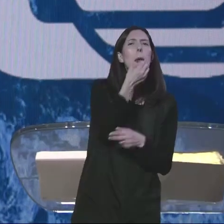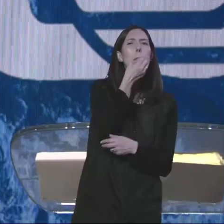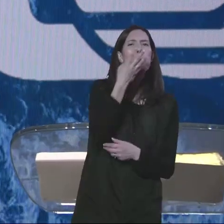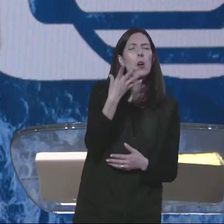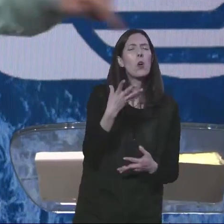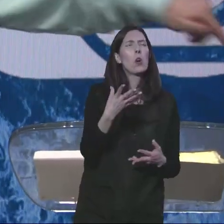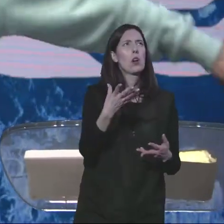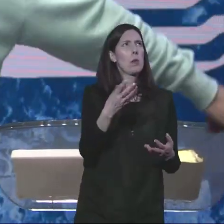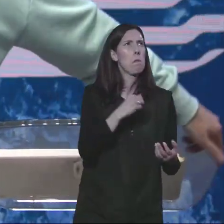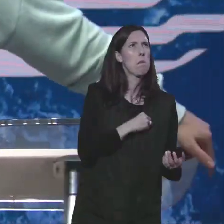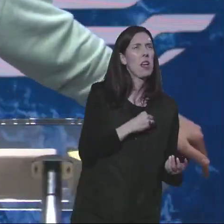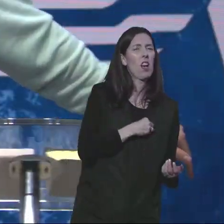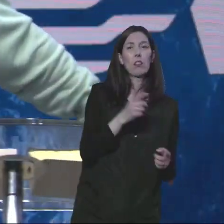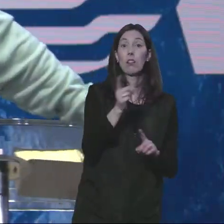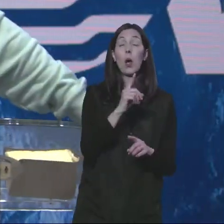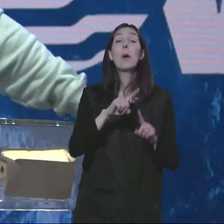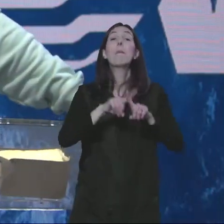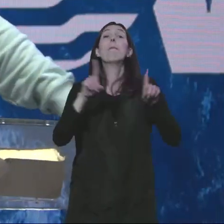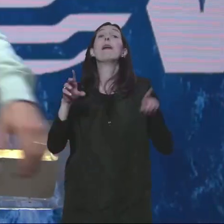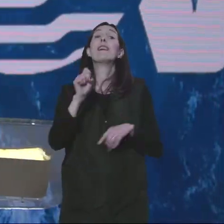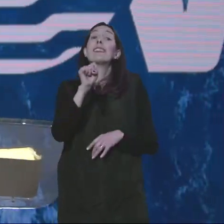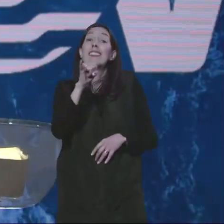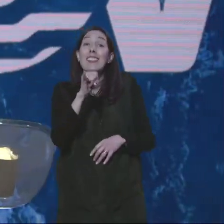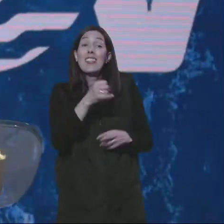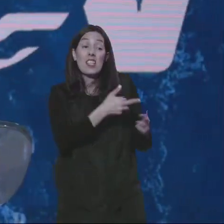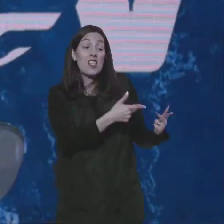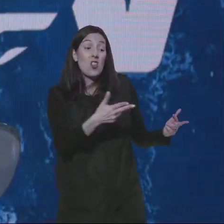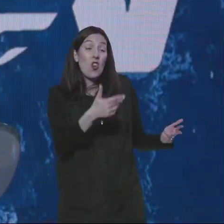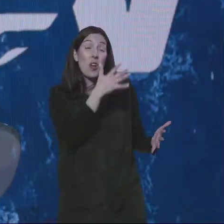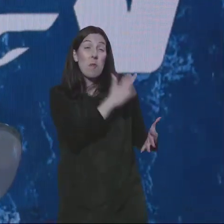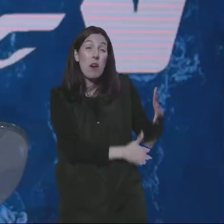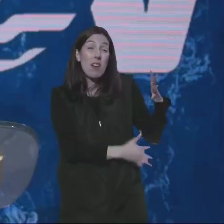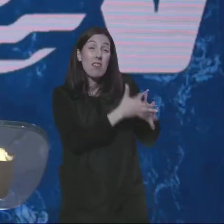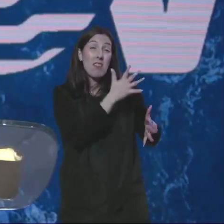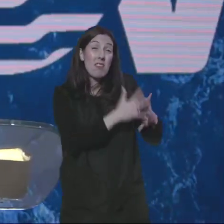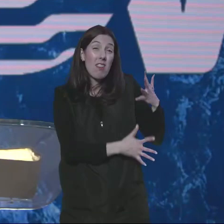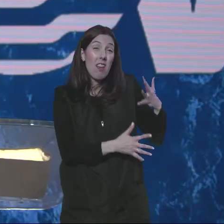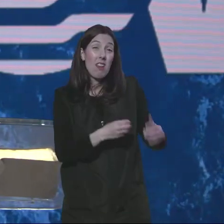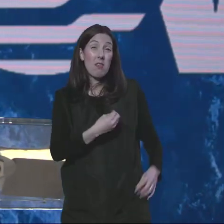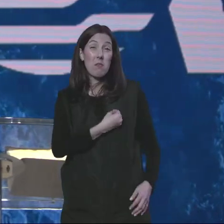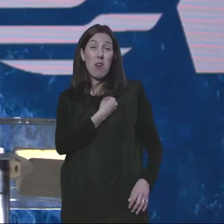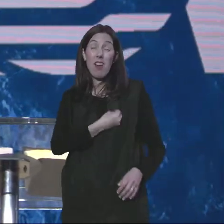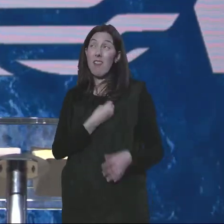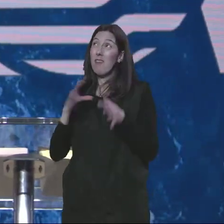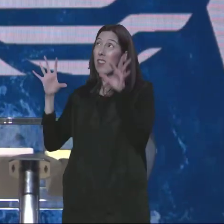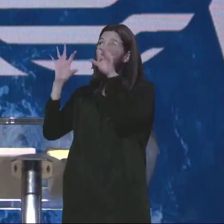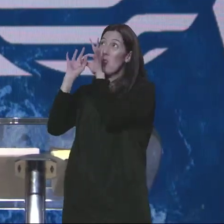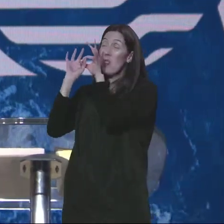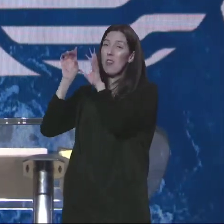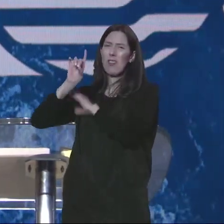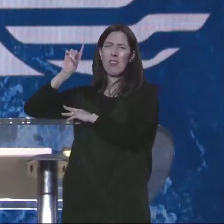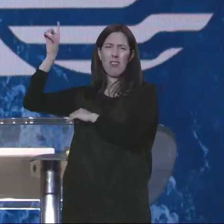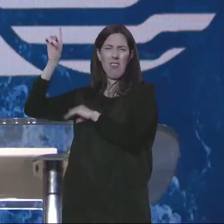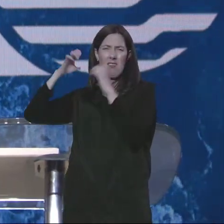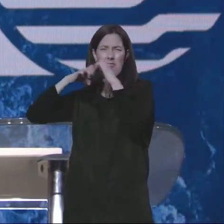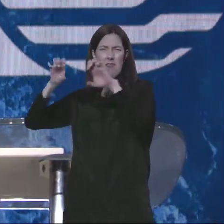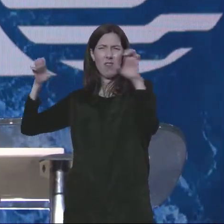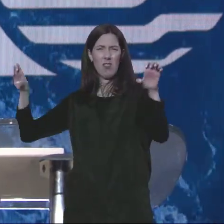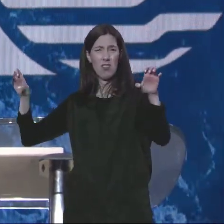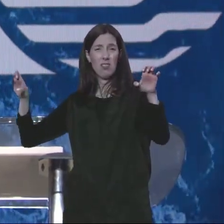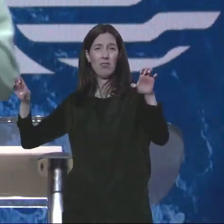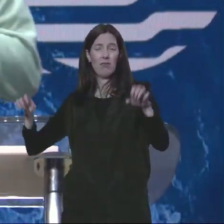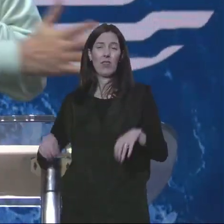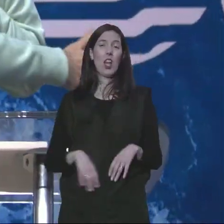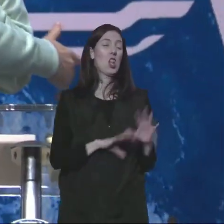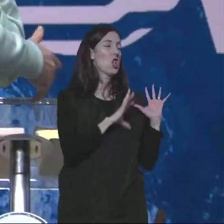não é isso. Mas se isso me atrapalha de ter uma vida relevante no reino de Deus, eu